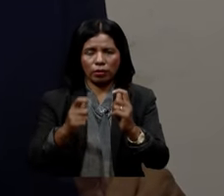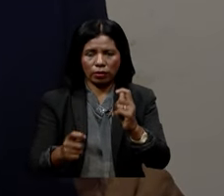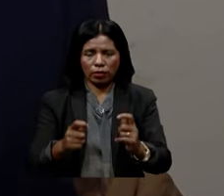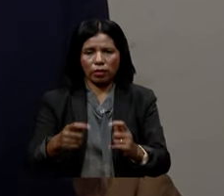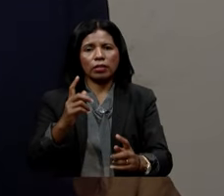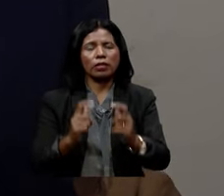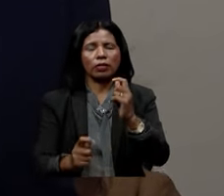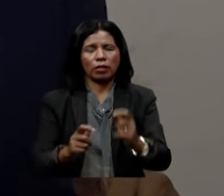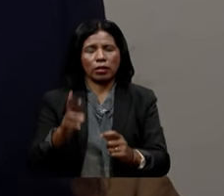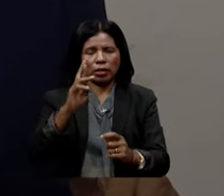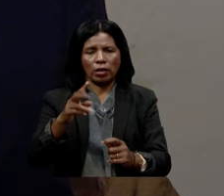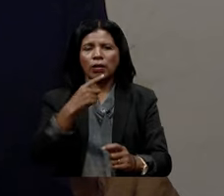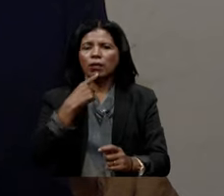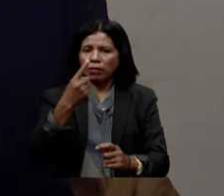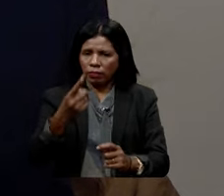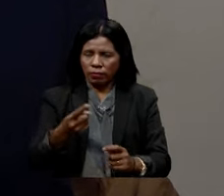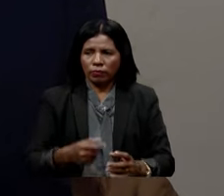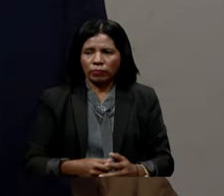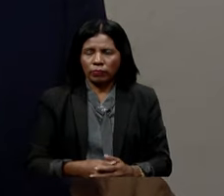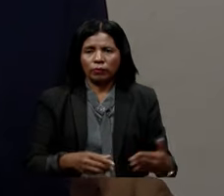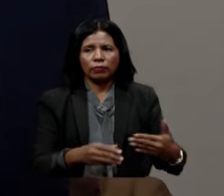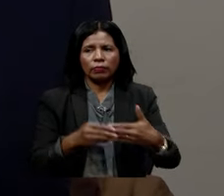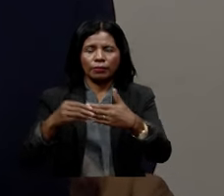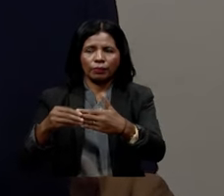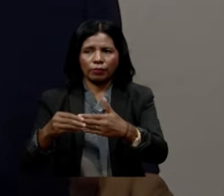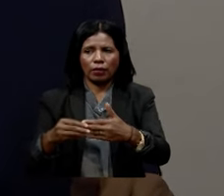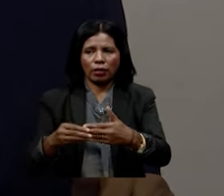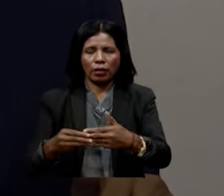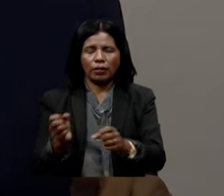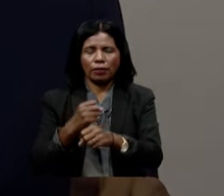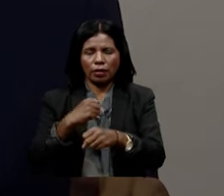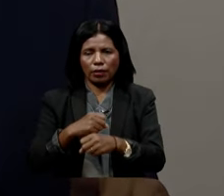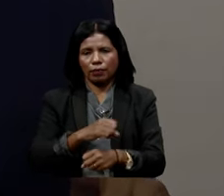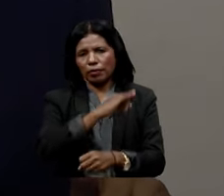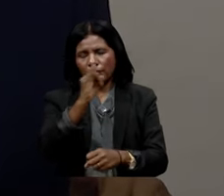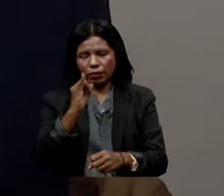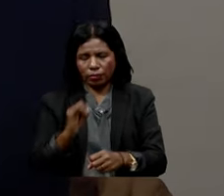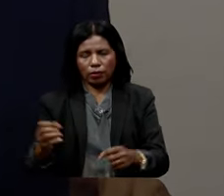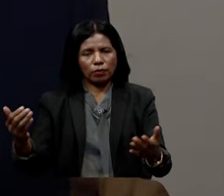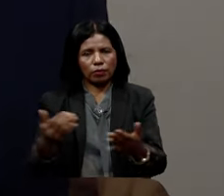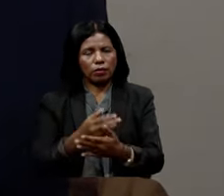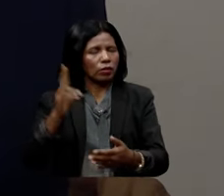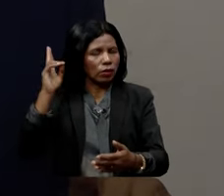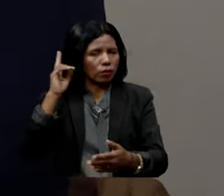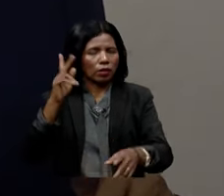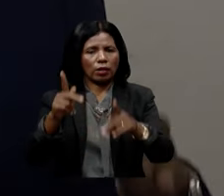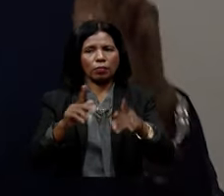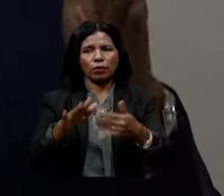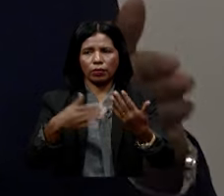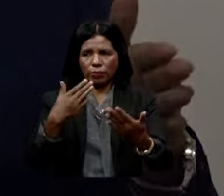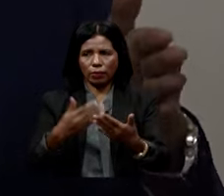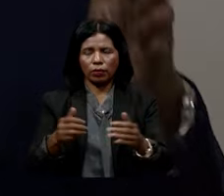de recurso orden para to halo fali julgamento fon ori rona fali testimunya sirne